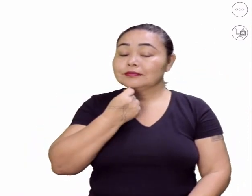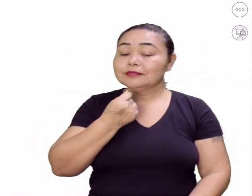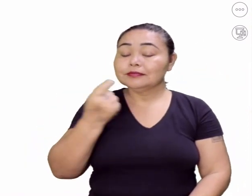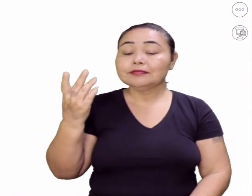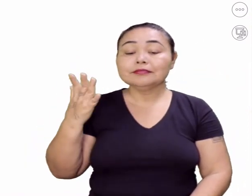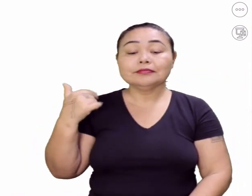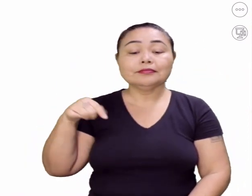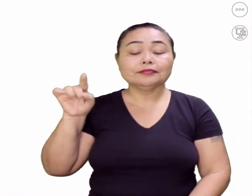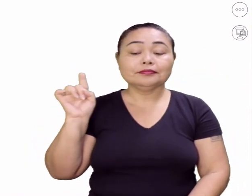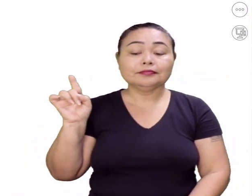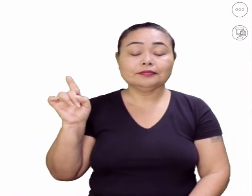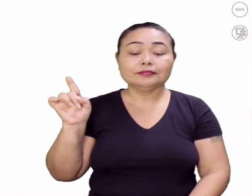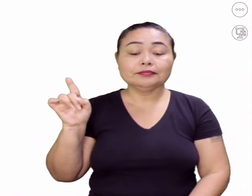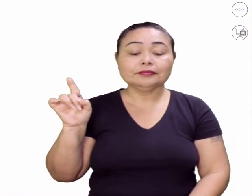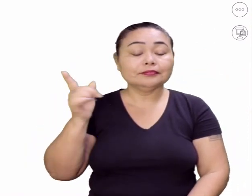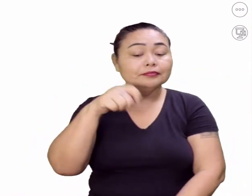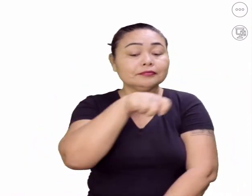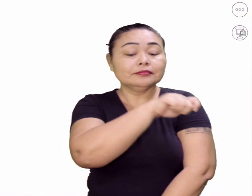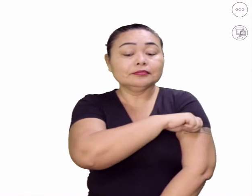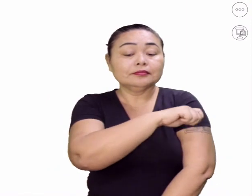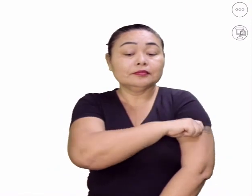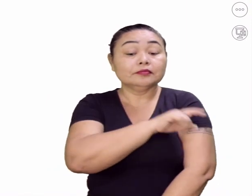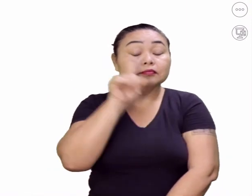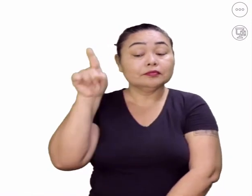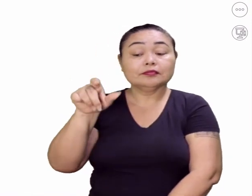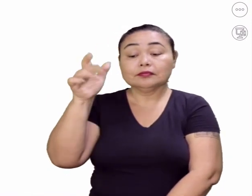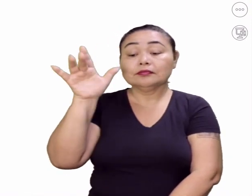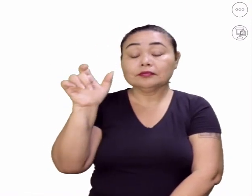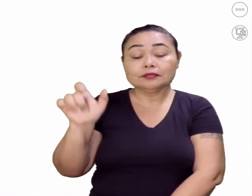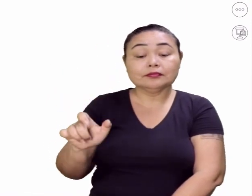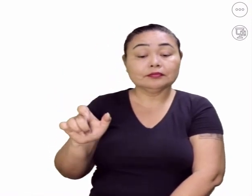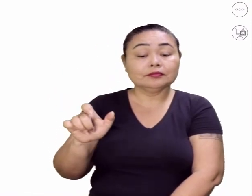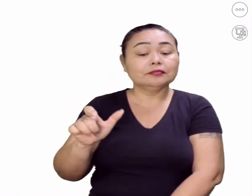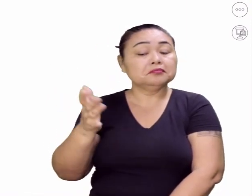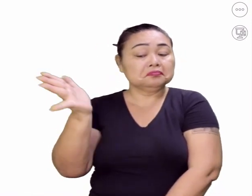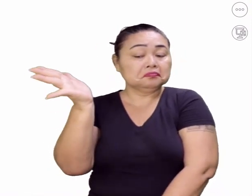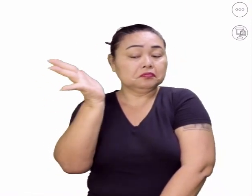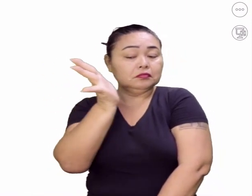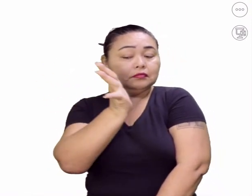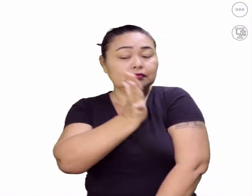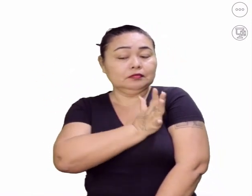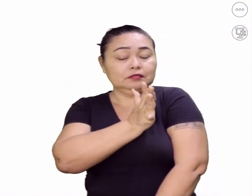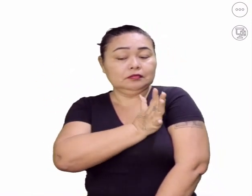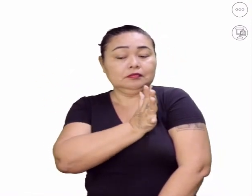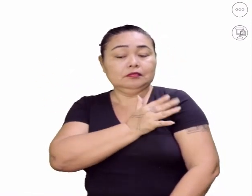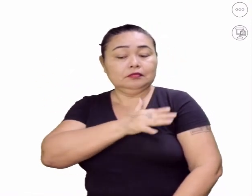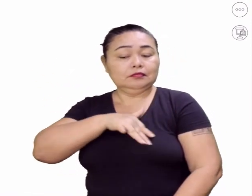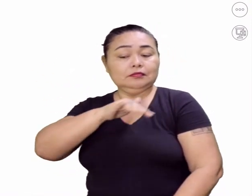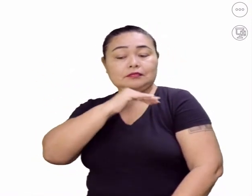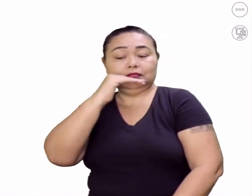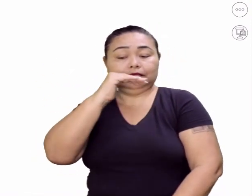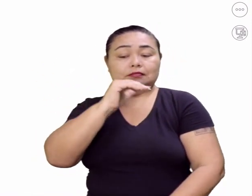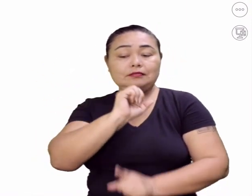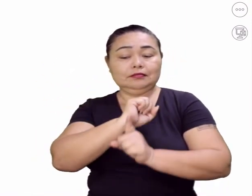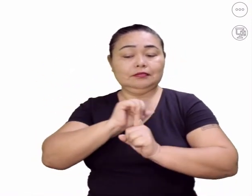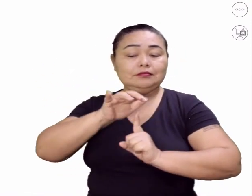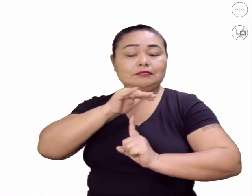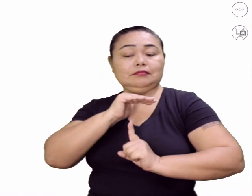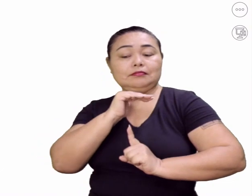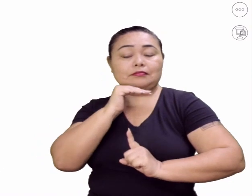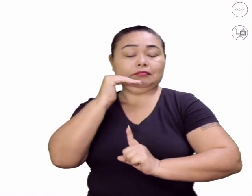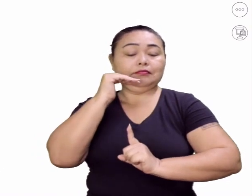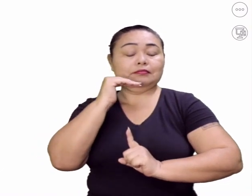a ideia é o aluno entender que aquela pessoa é um burguês, uma pessoa da alta sociedade,